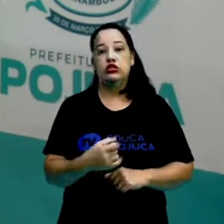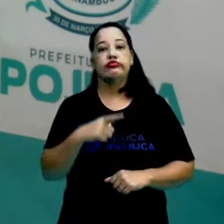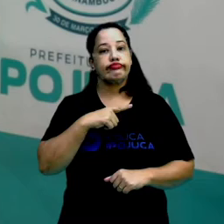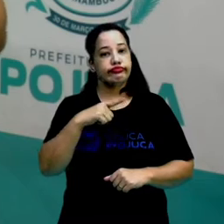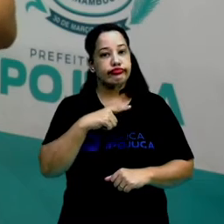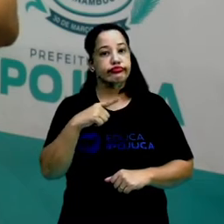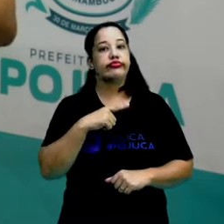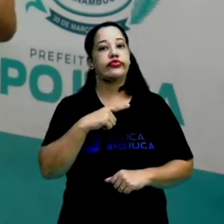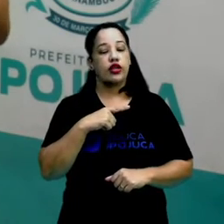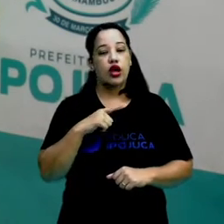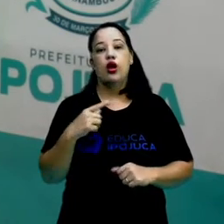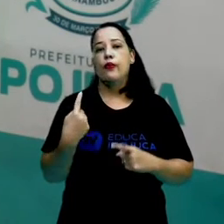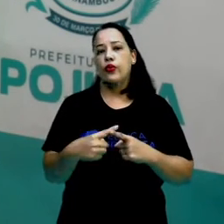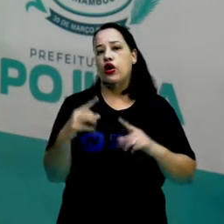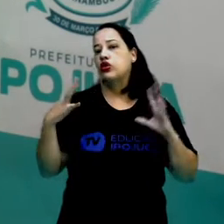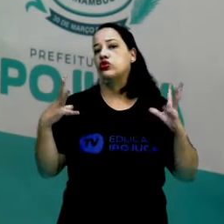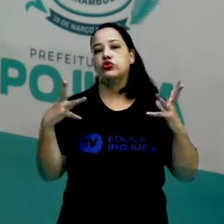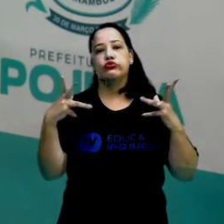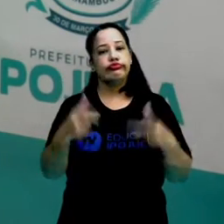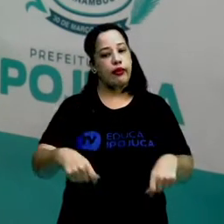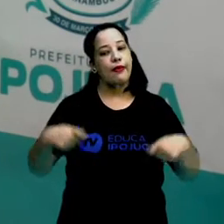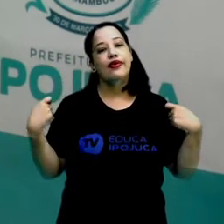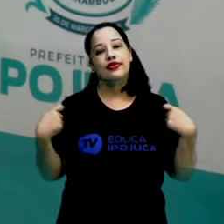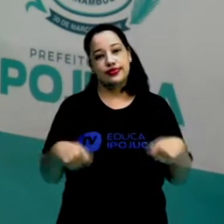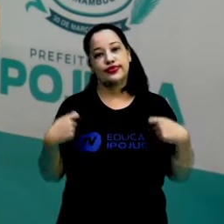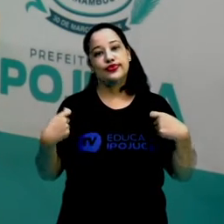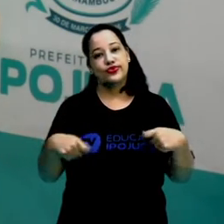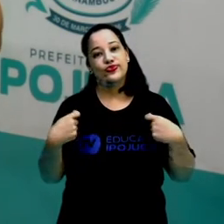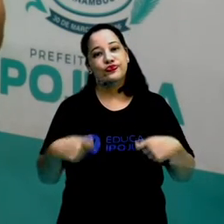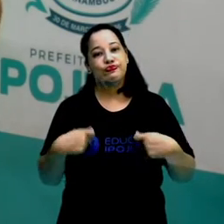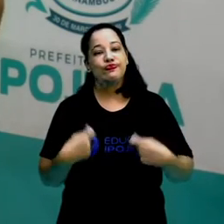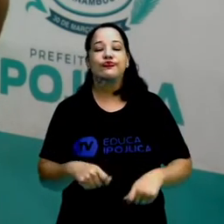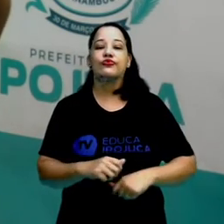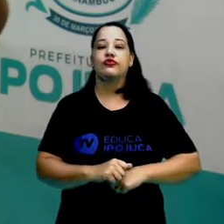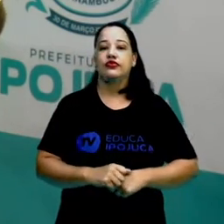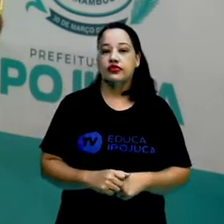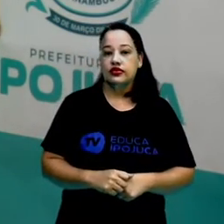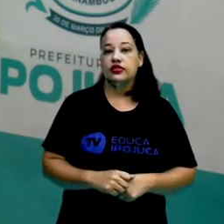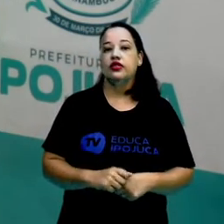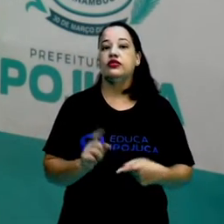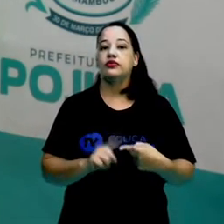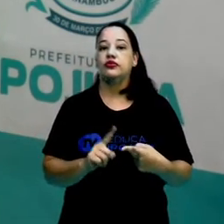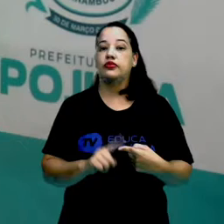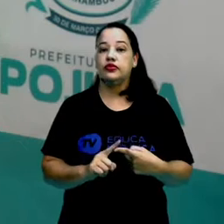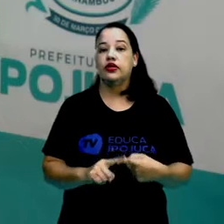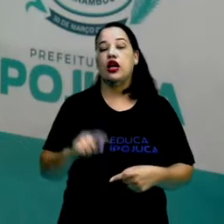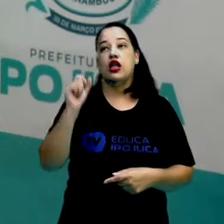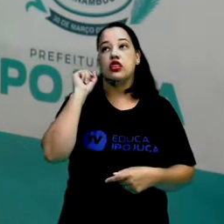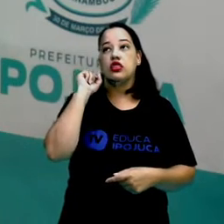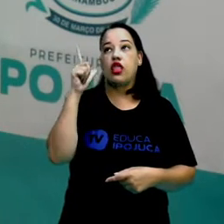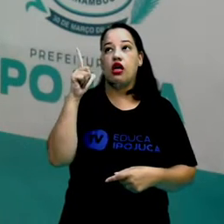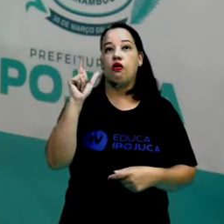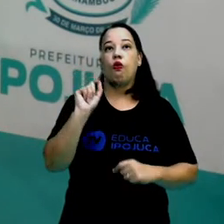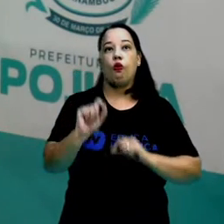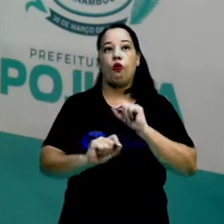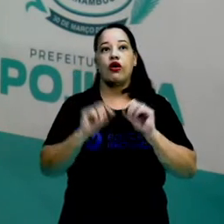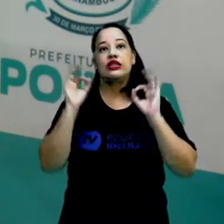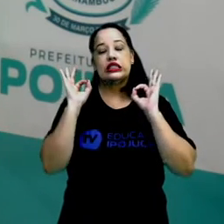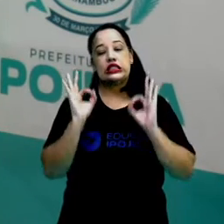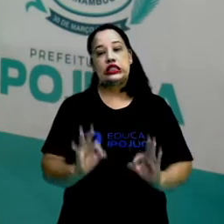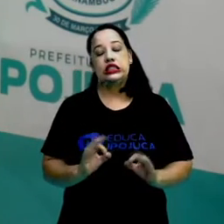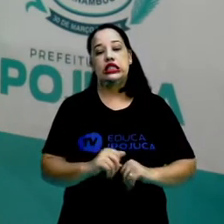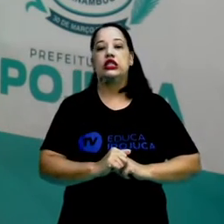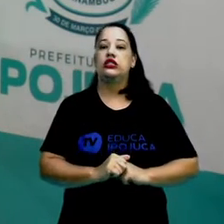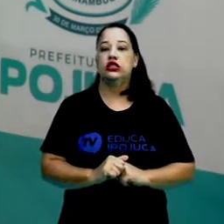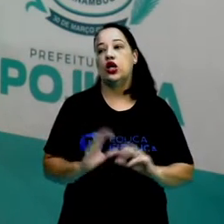todos nós dependemos dessa condição da medição do tempo. Precisamos ter a ideia, ou seja, a certeza de